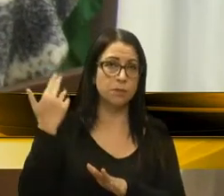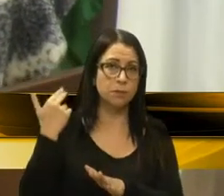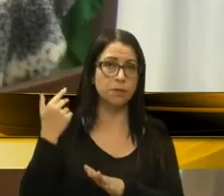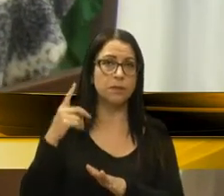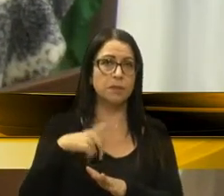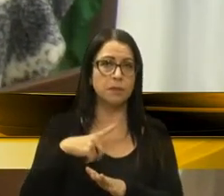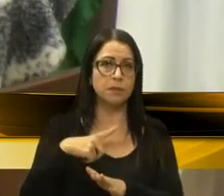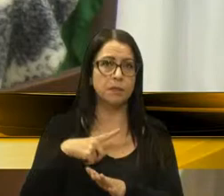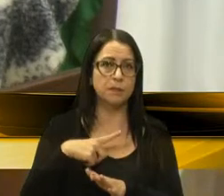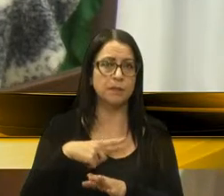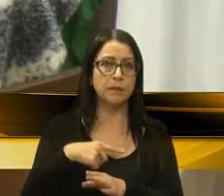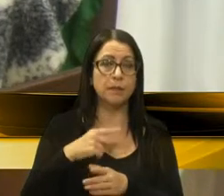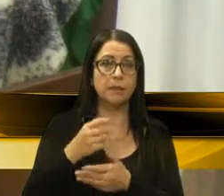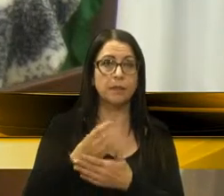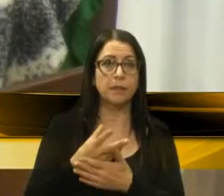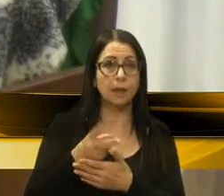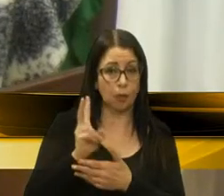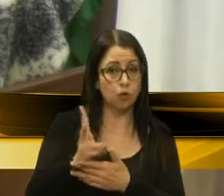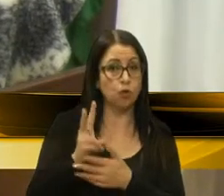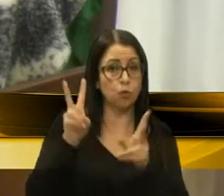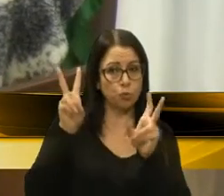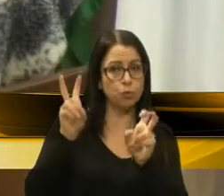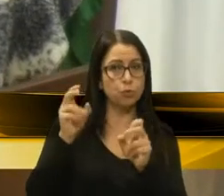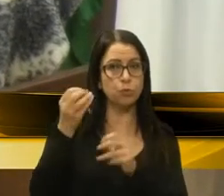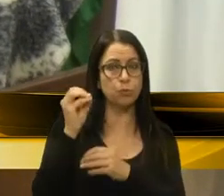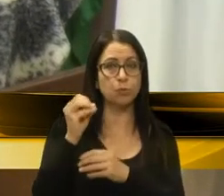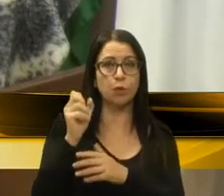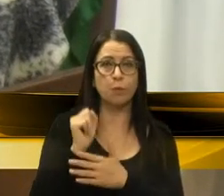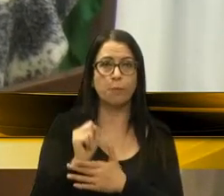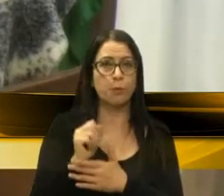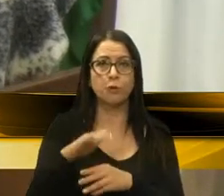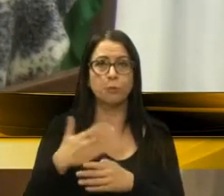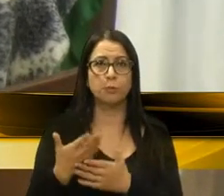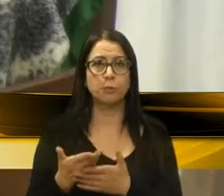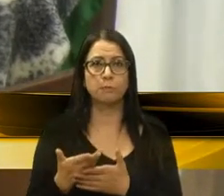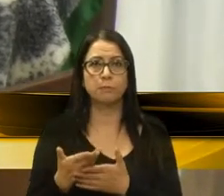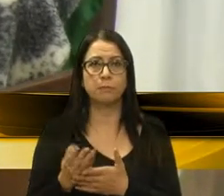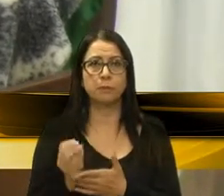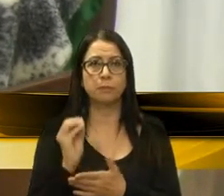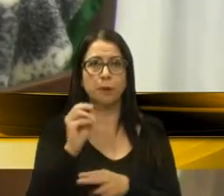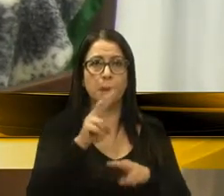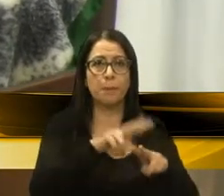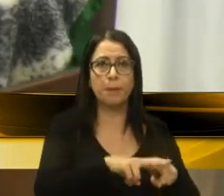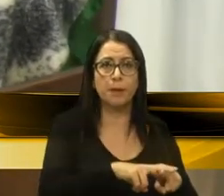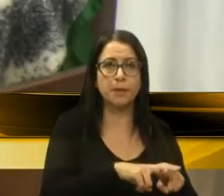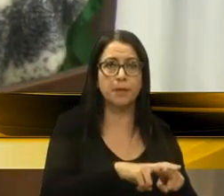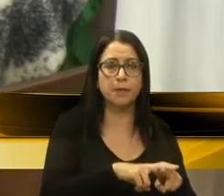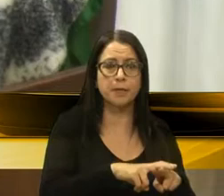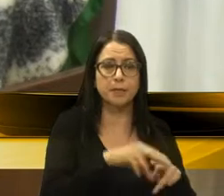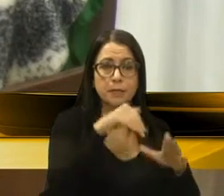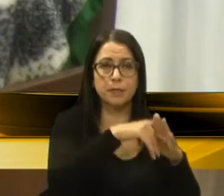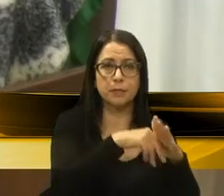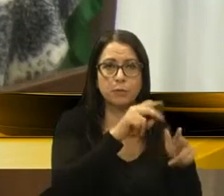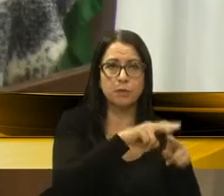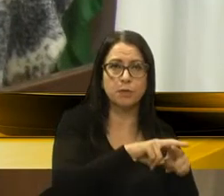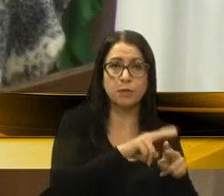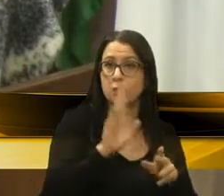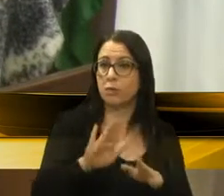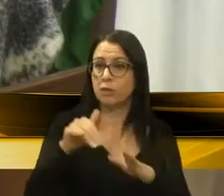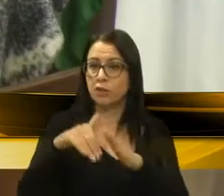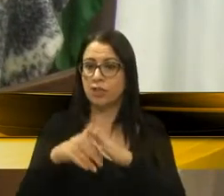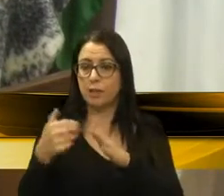está quente o assunto em Porto Alegre, porque não pode mais colocar presos no presídio e nem pode mais deixar